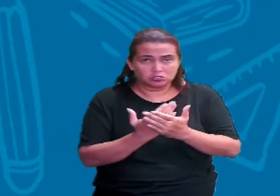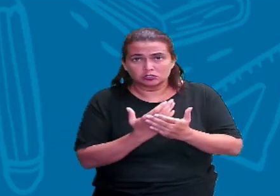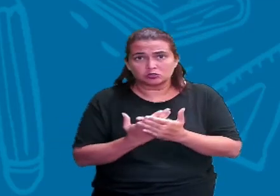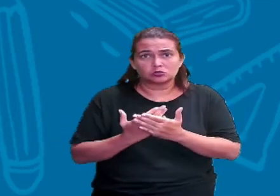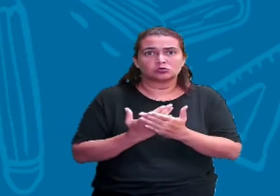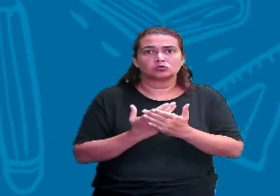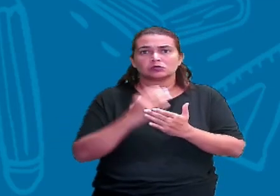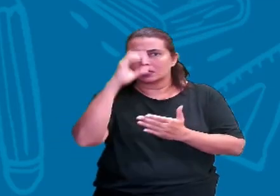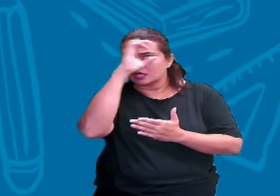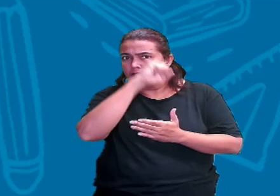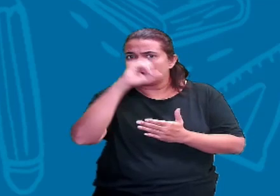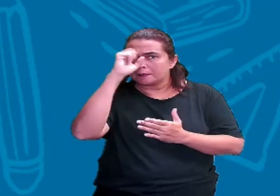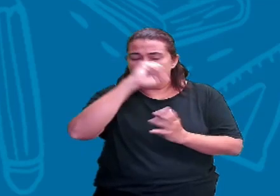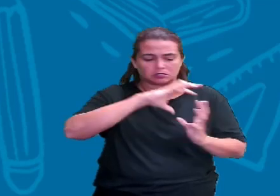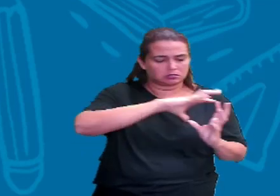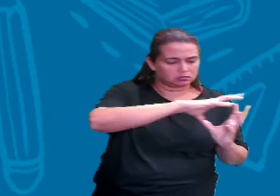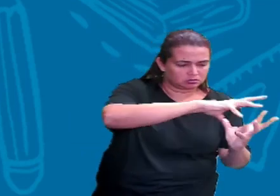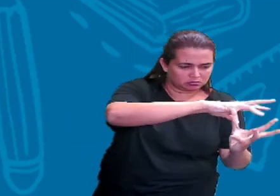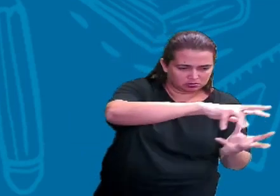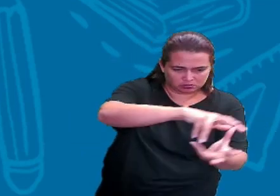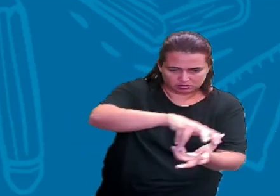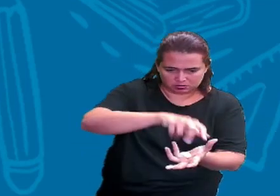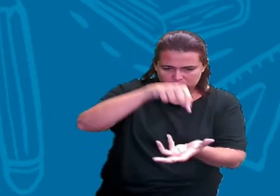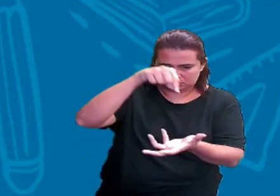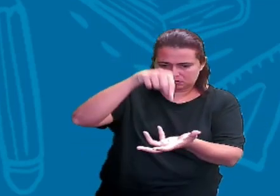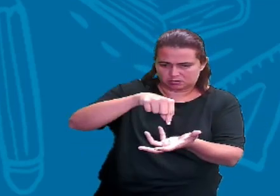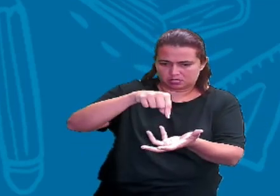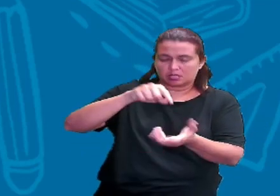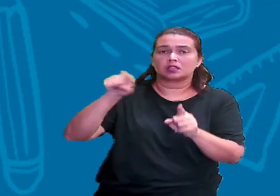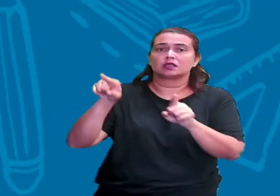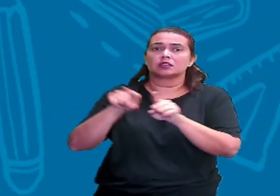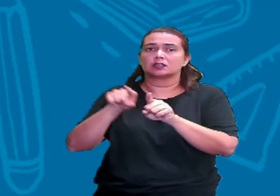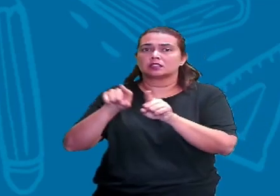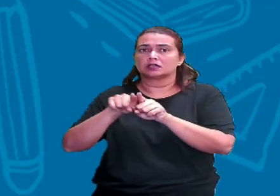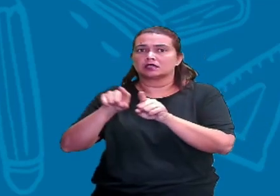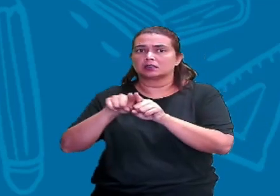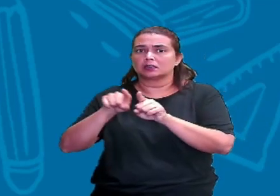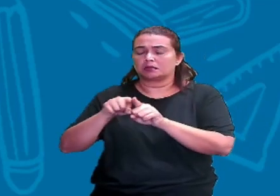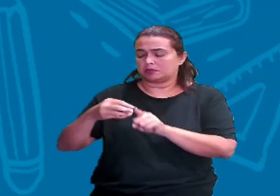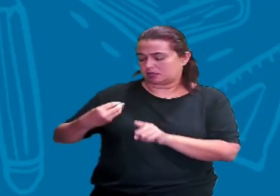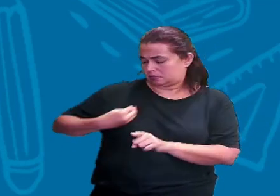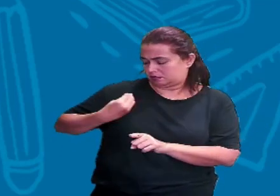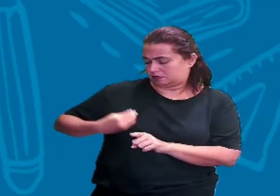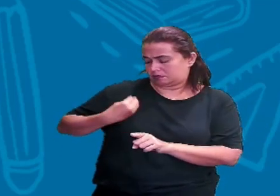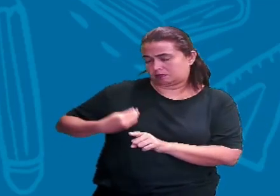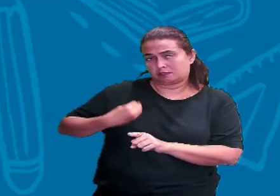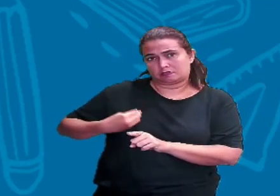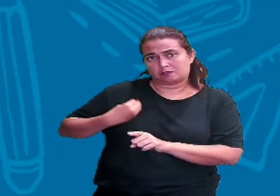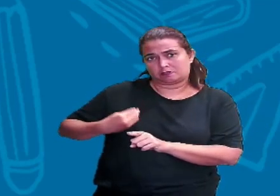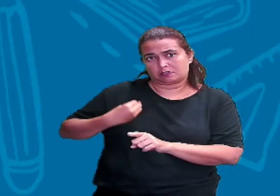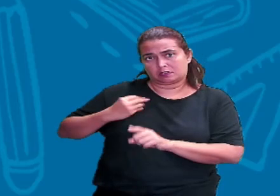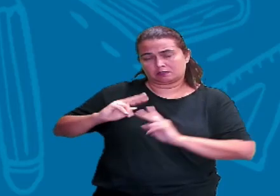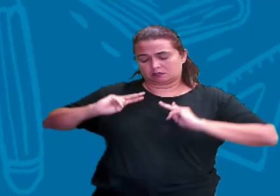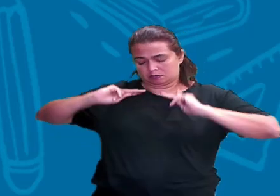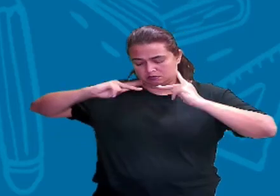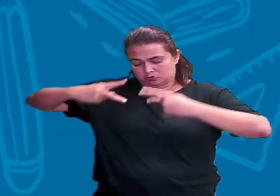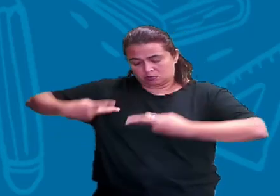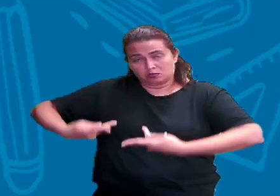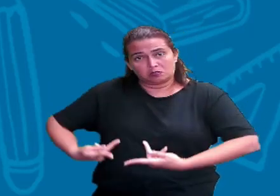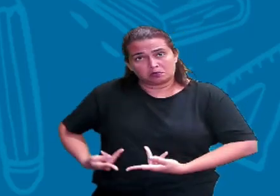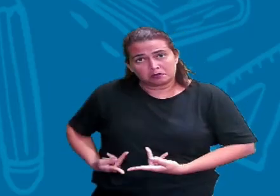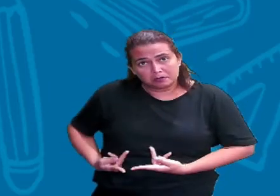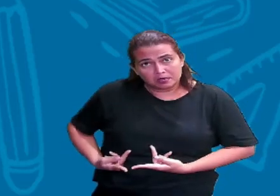Então, a relação entre os seres humanos e o meio ambiente. Os geógrafos, que são quem